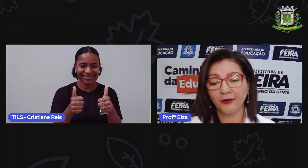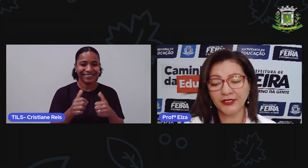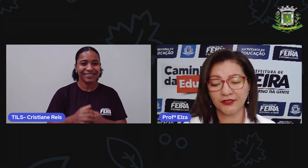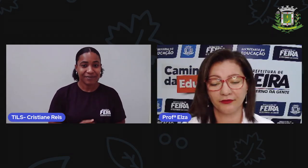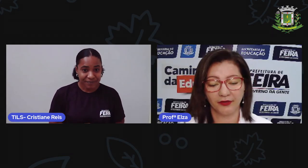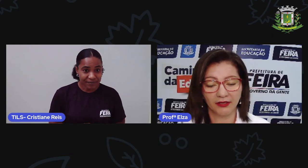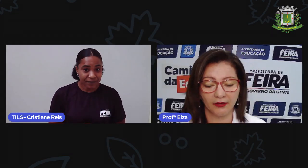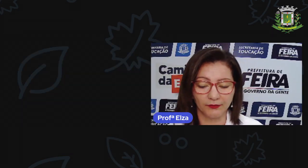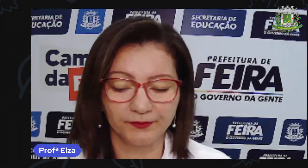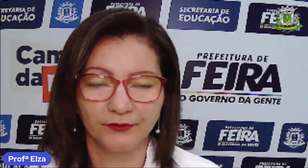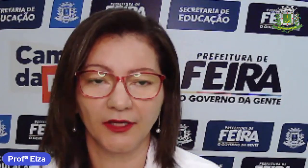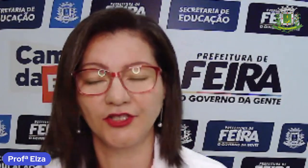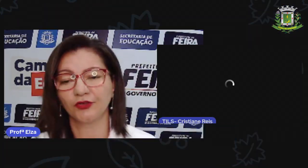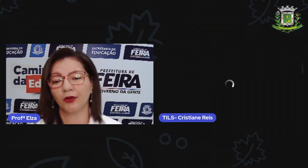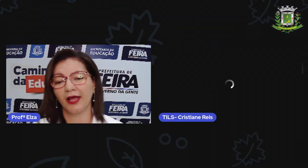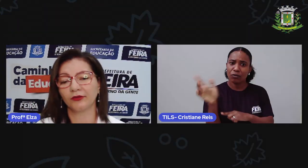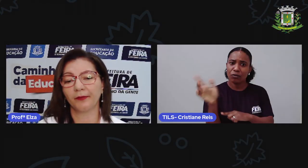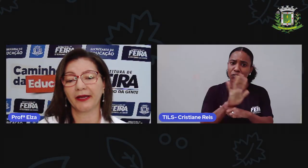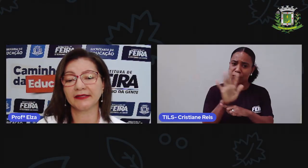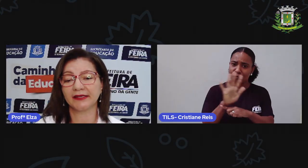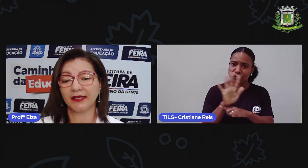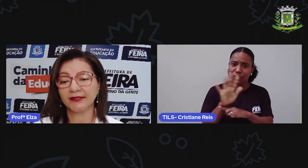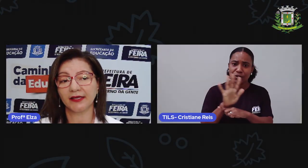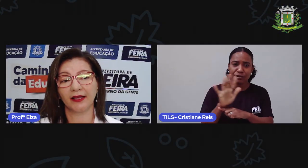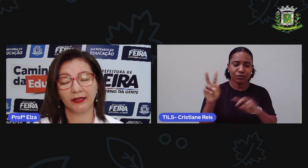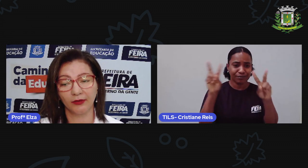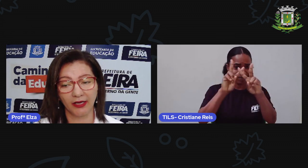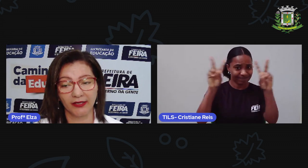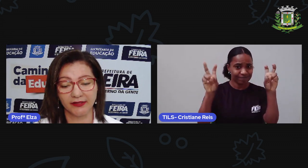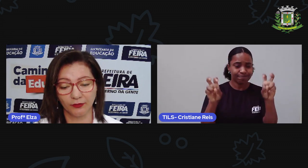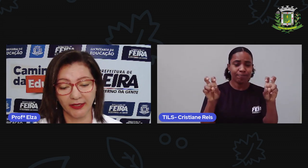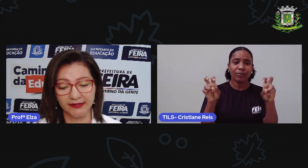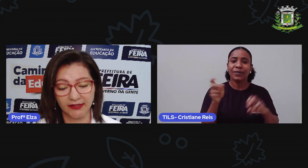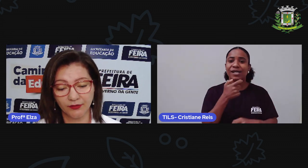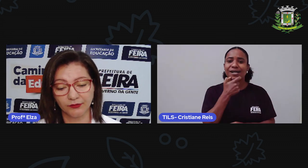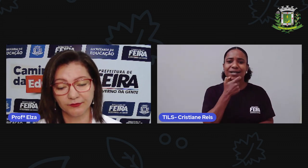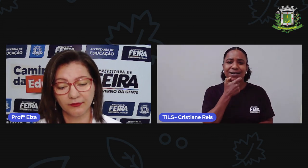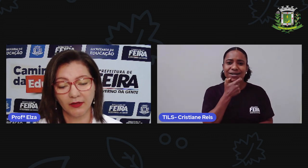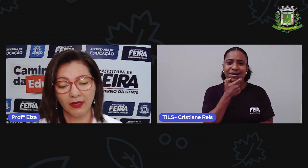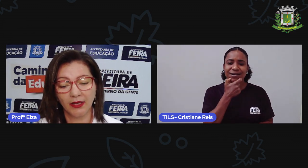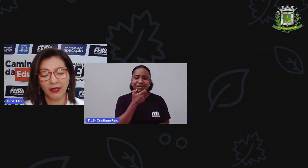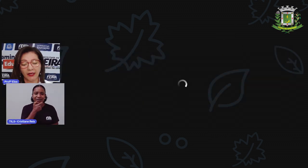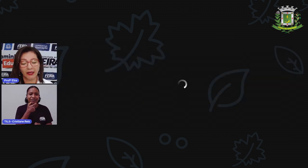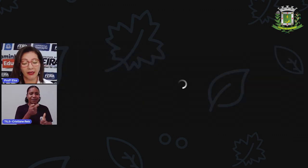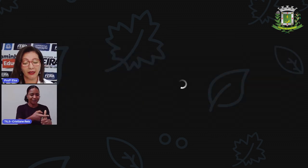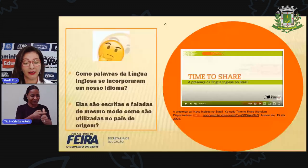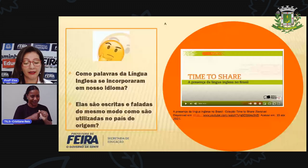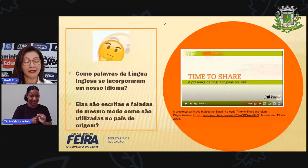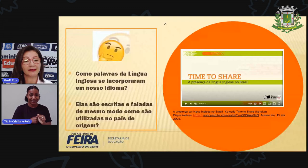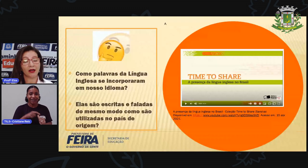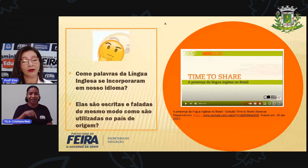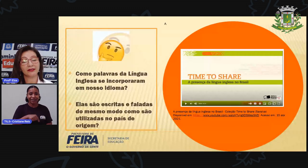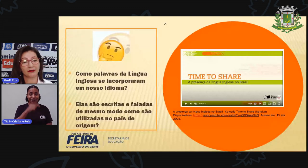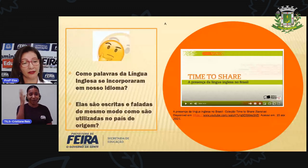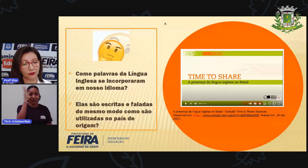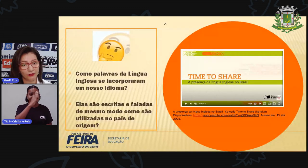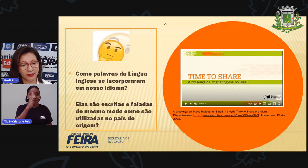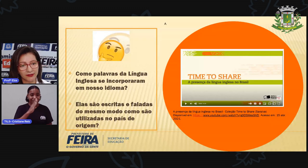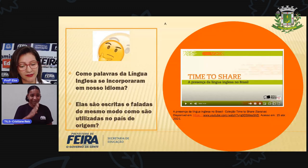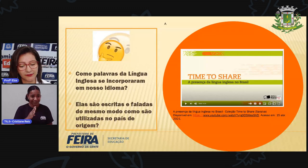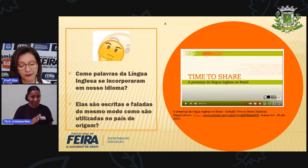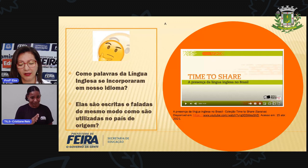Conforme este vídeo, intitulado A Presença da Língua Inglesa no Brasil, E nas aulas